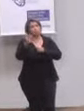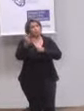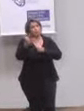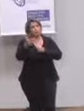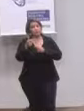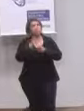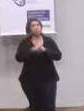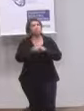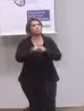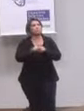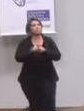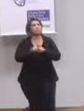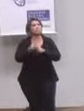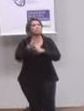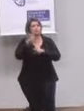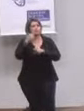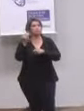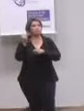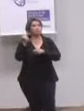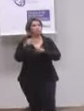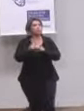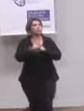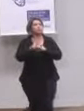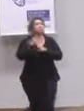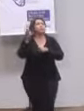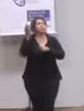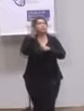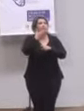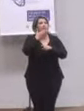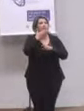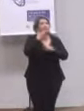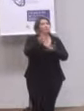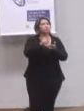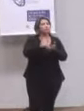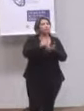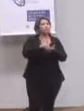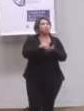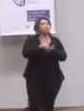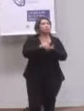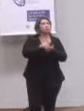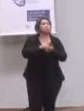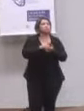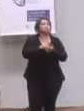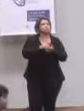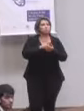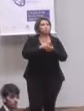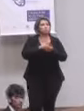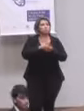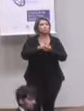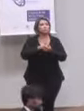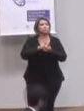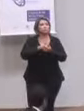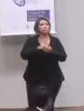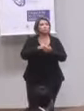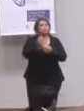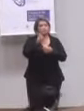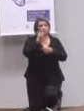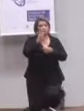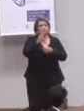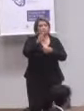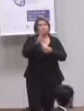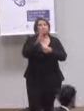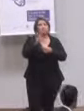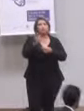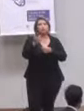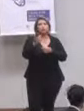existe um trial que saiu recentemente comprovando a eficácia numa fase 3 com altas doses de vitamina